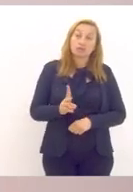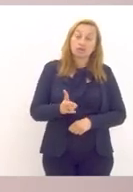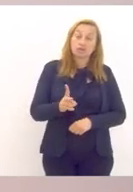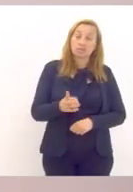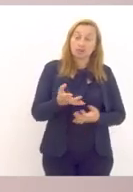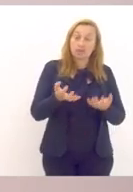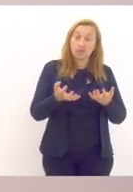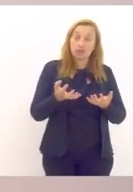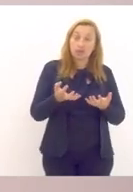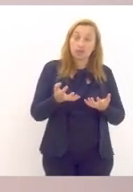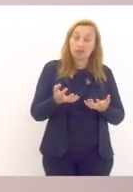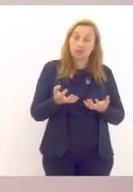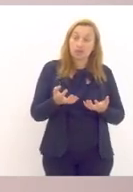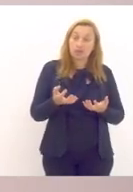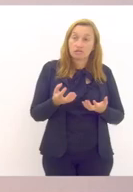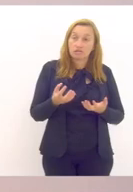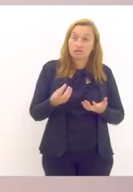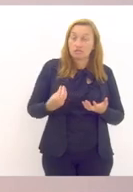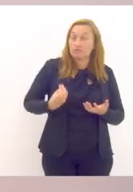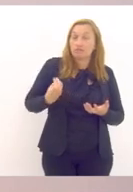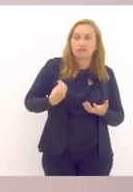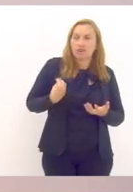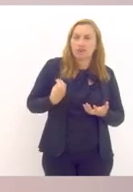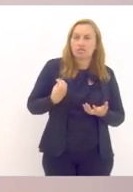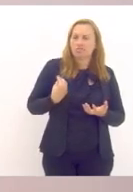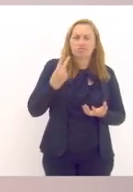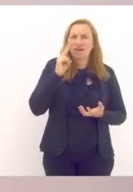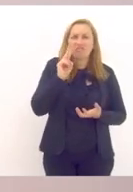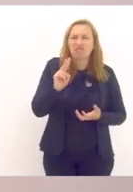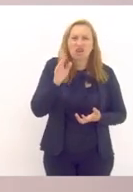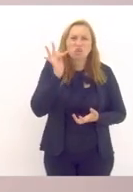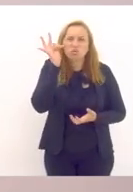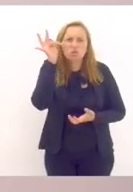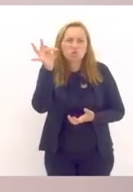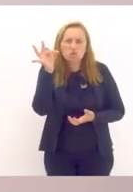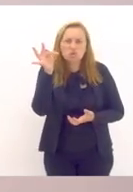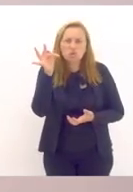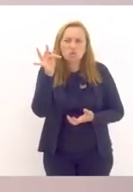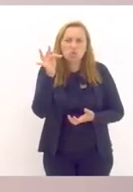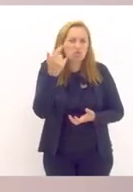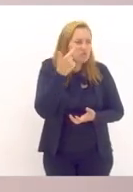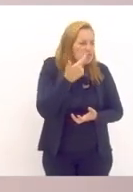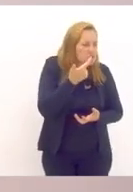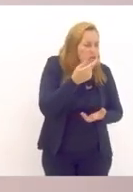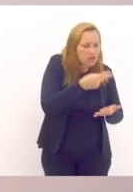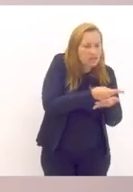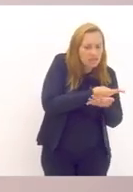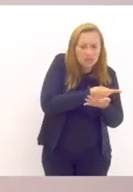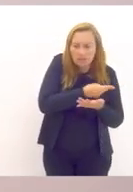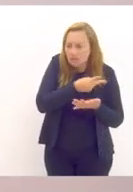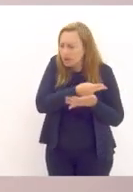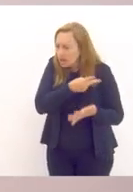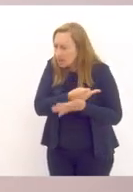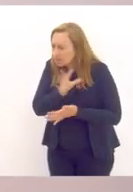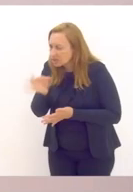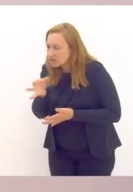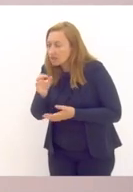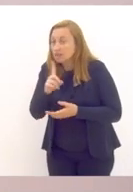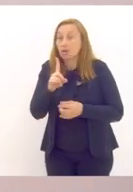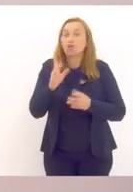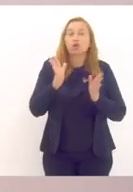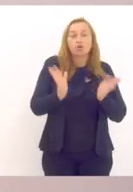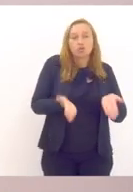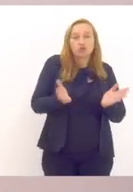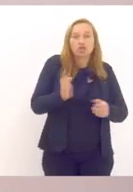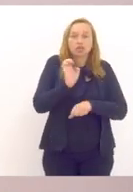E quem está tentando sobreviver não está olhando lá na frente, não está definindo o caminho que quer ir. O Estado do Rio de Janeiro hoje